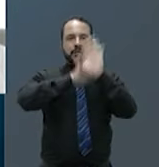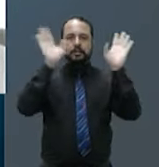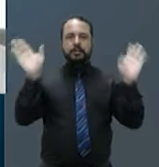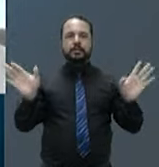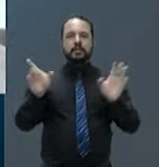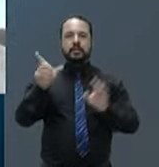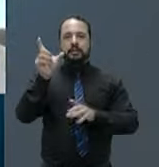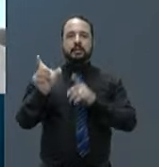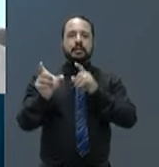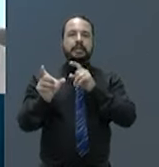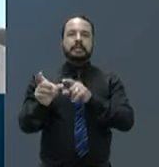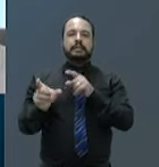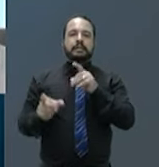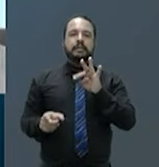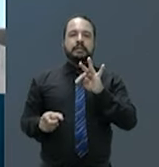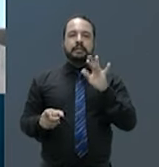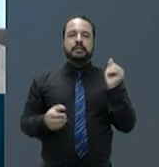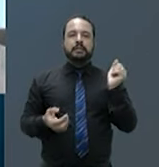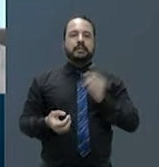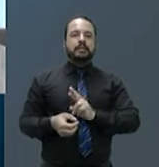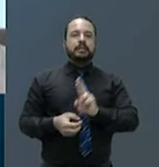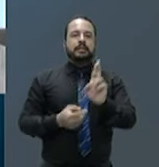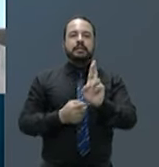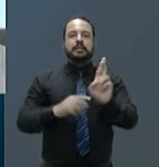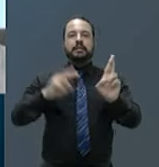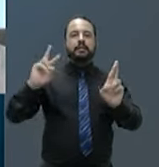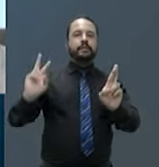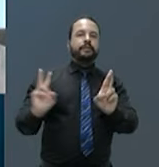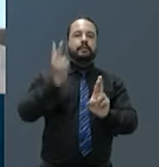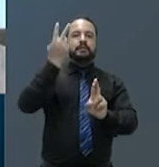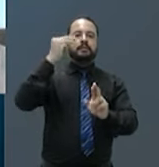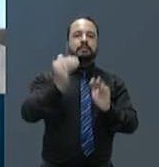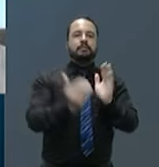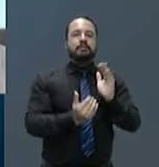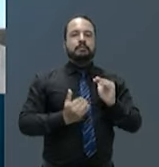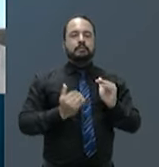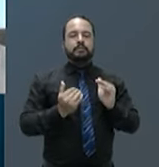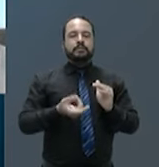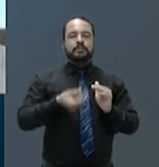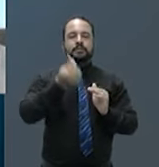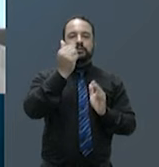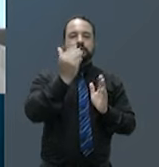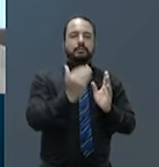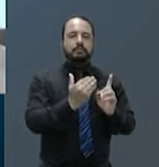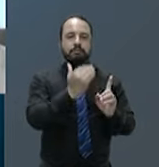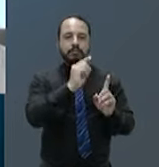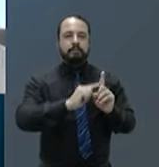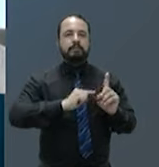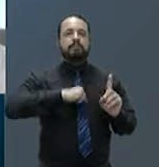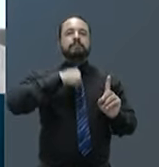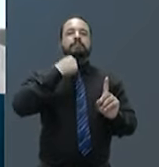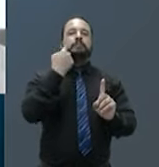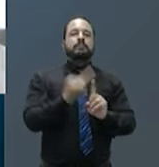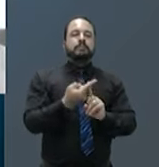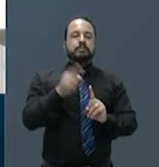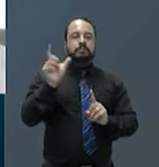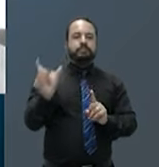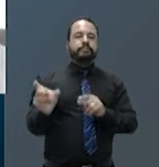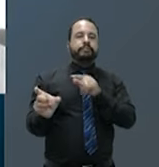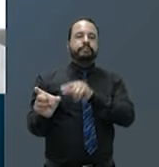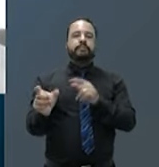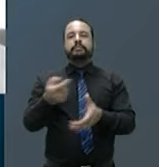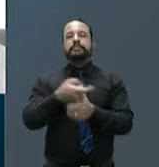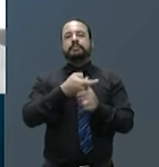requerente como representativa de um valor superior àquele efetivamente devido pela requerida.